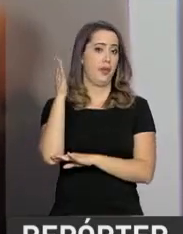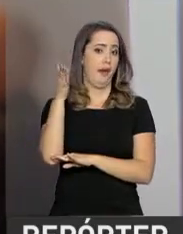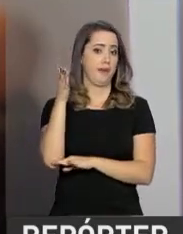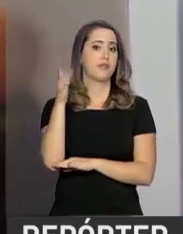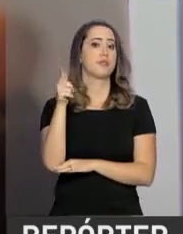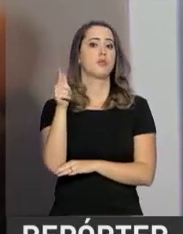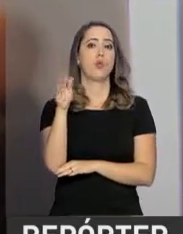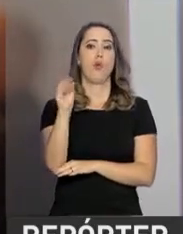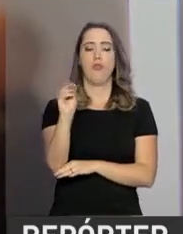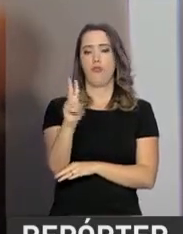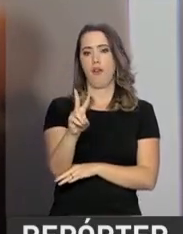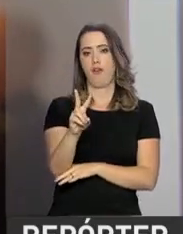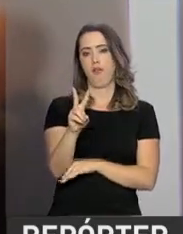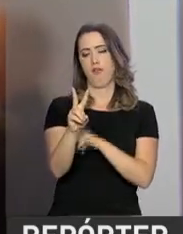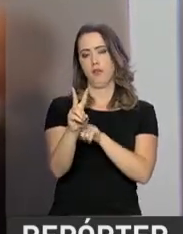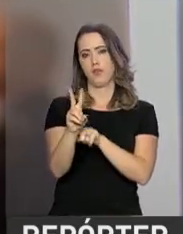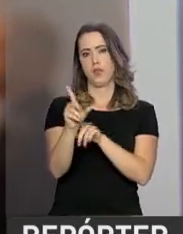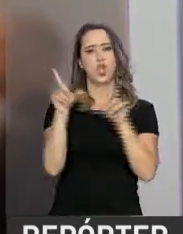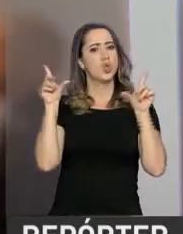Agora a gente reduziu